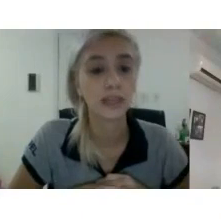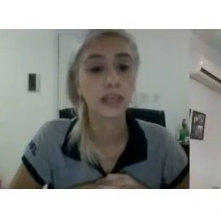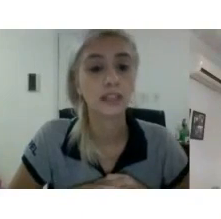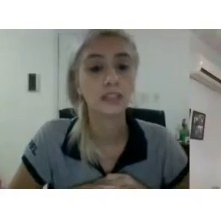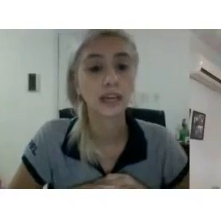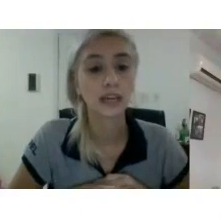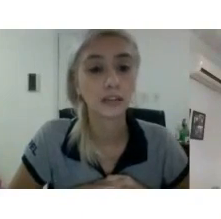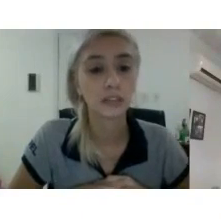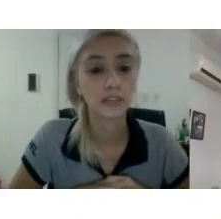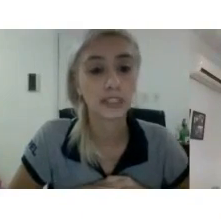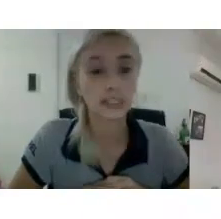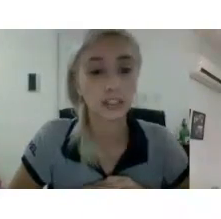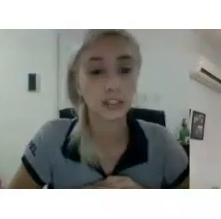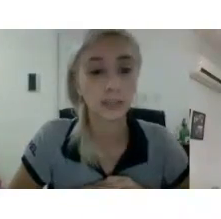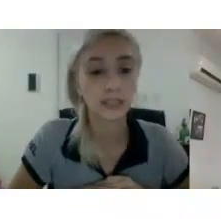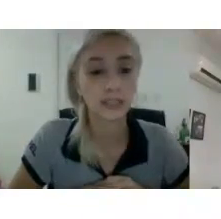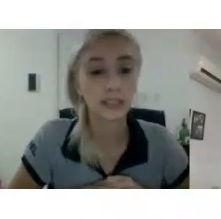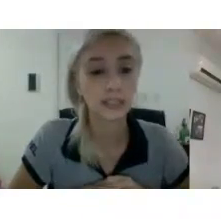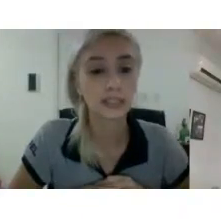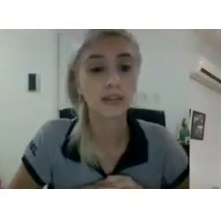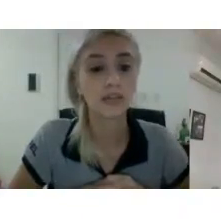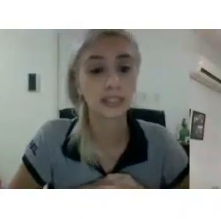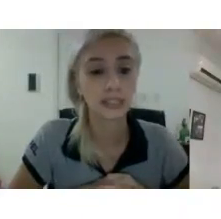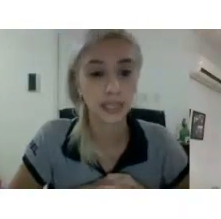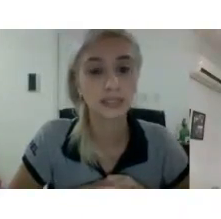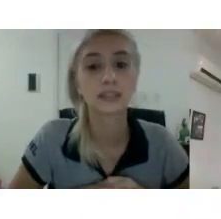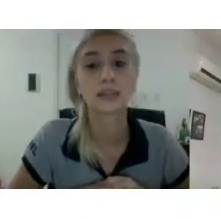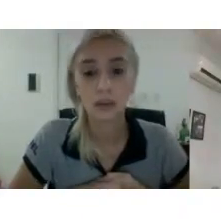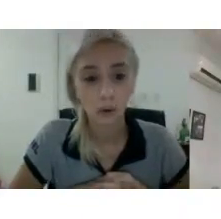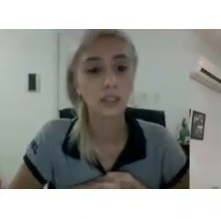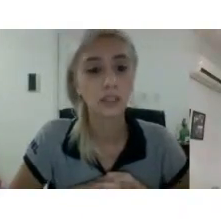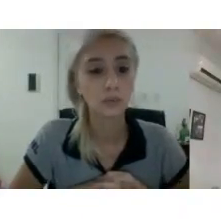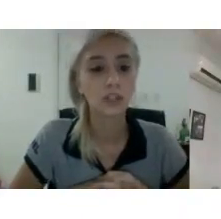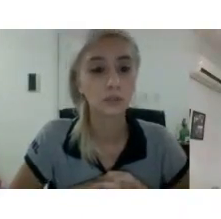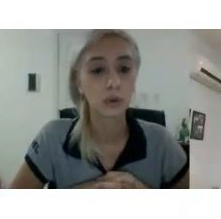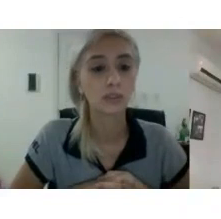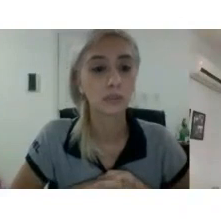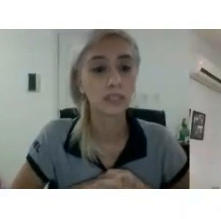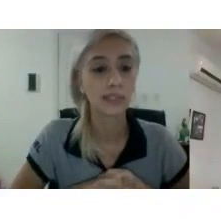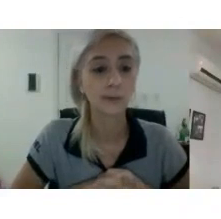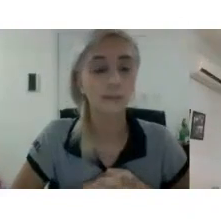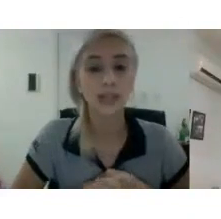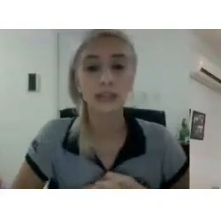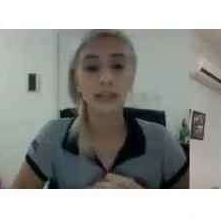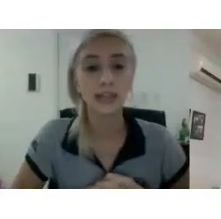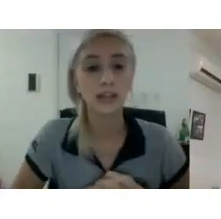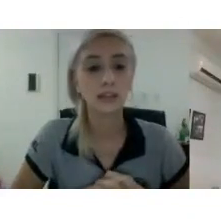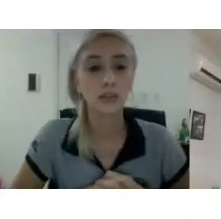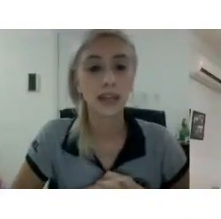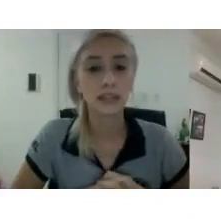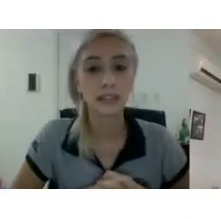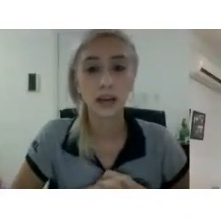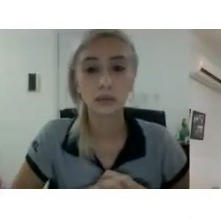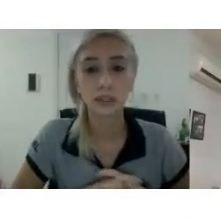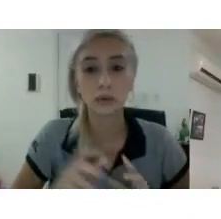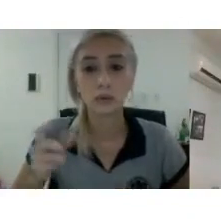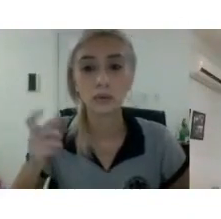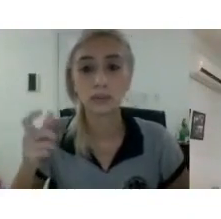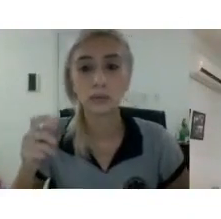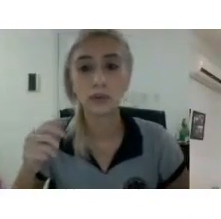atualmente, destacando a diversidade de representantes que estavam presentes. Ótimo, ótima contribuição. Daniela, se tu queres